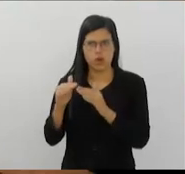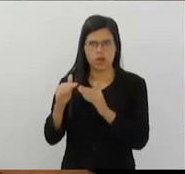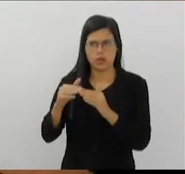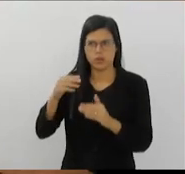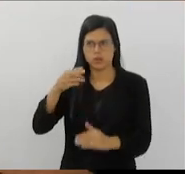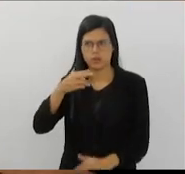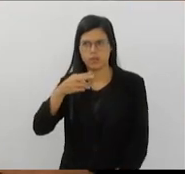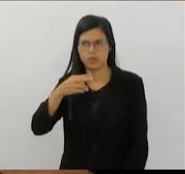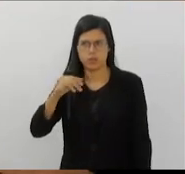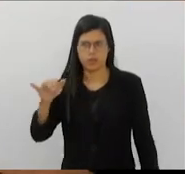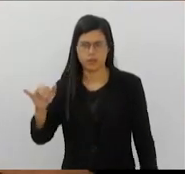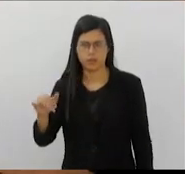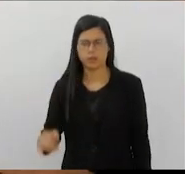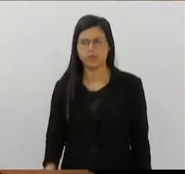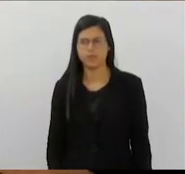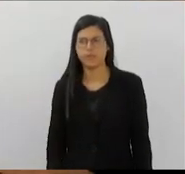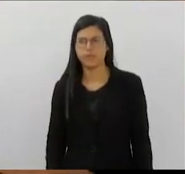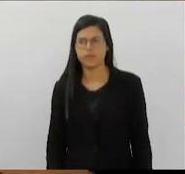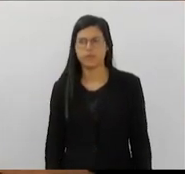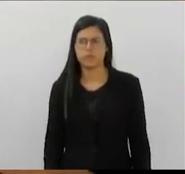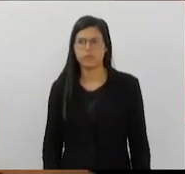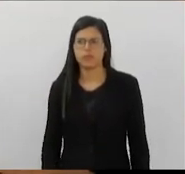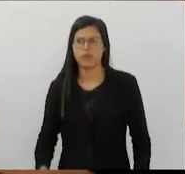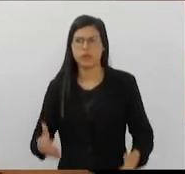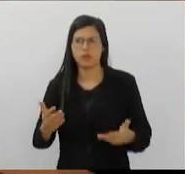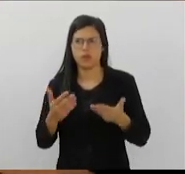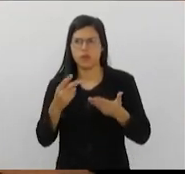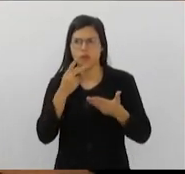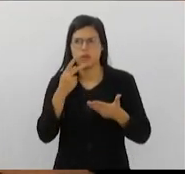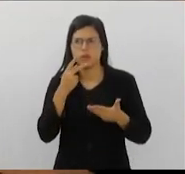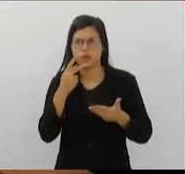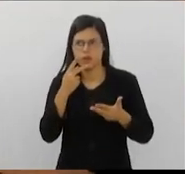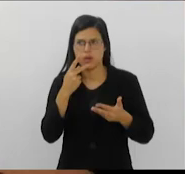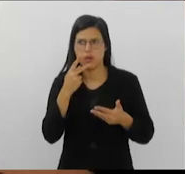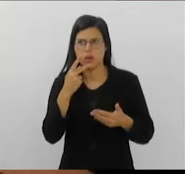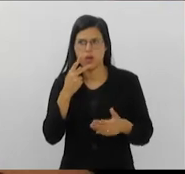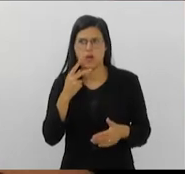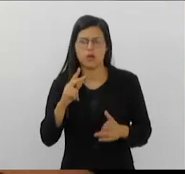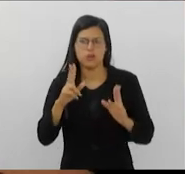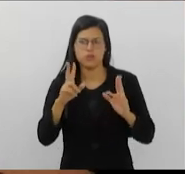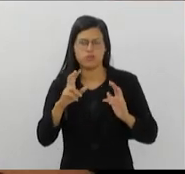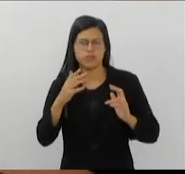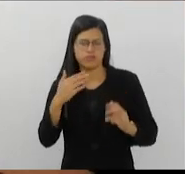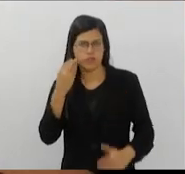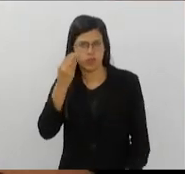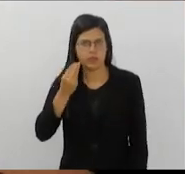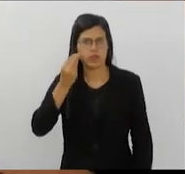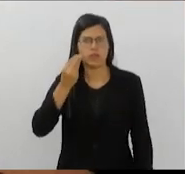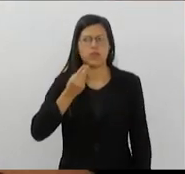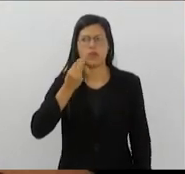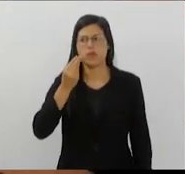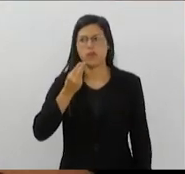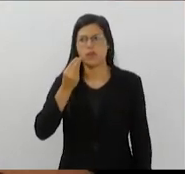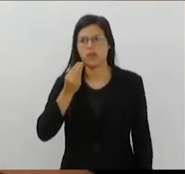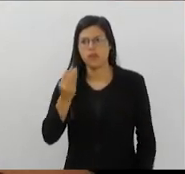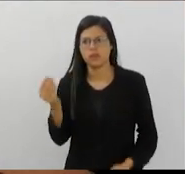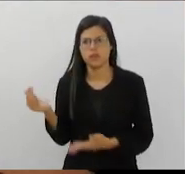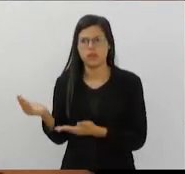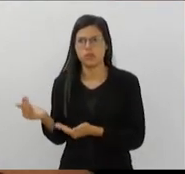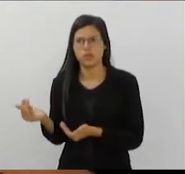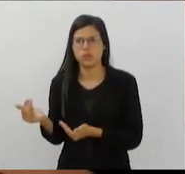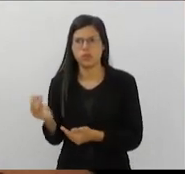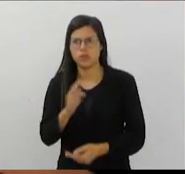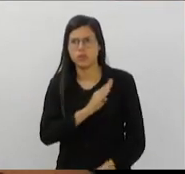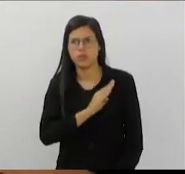É, eu gostaria de contar um pouco e falar um pouco sobre a minha experiência como juventude na